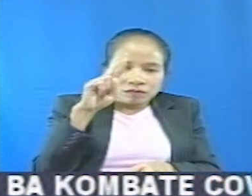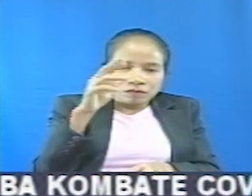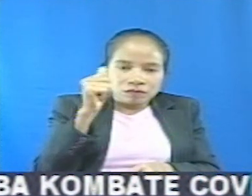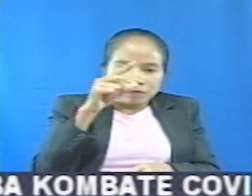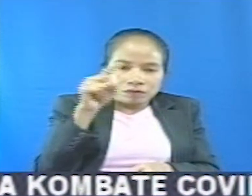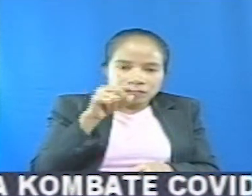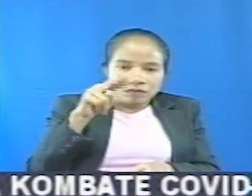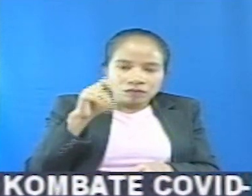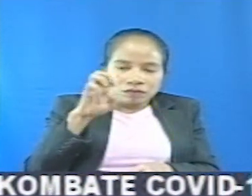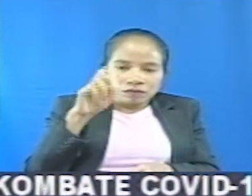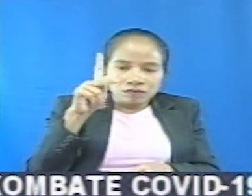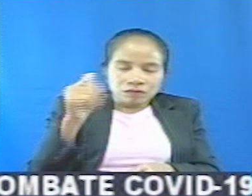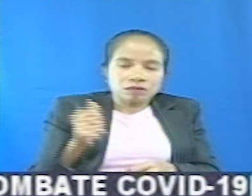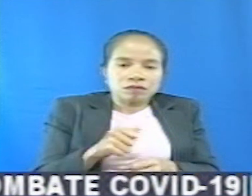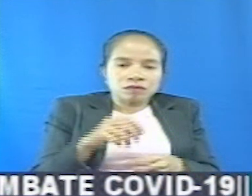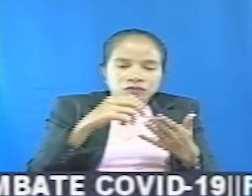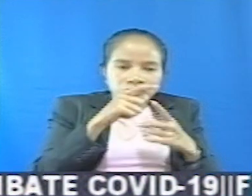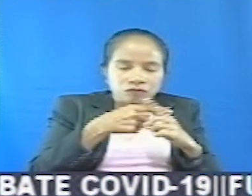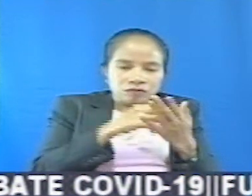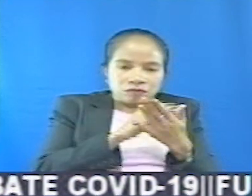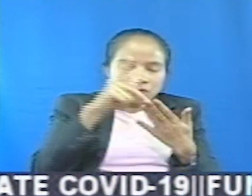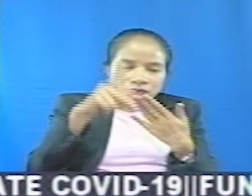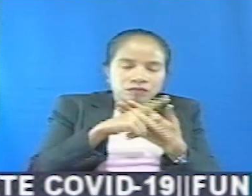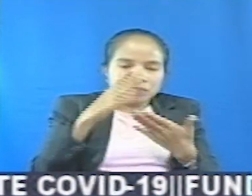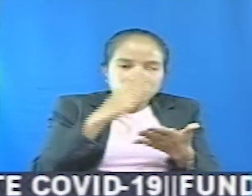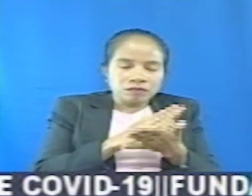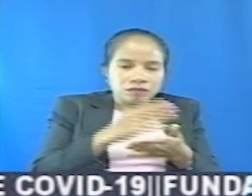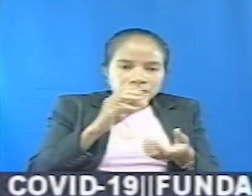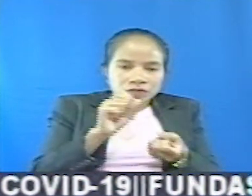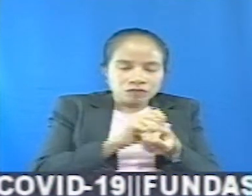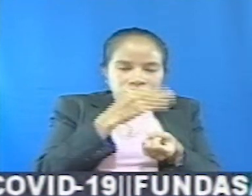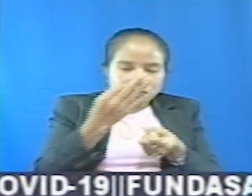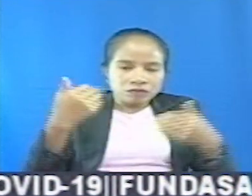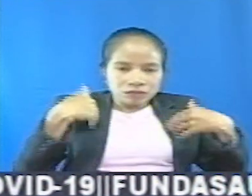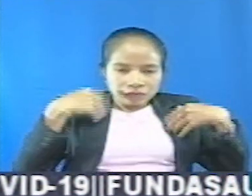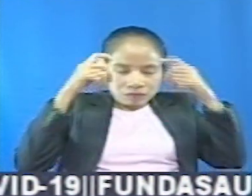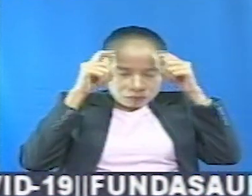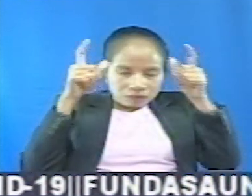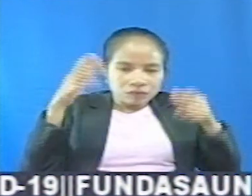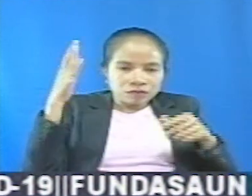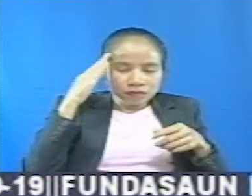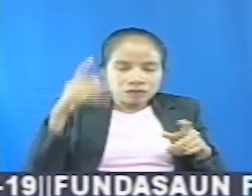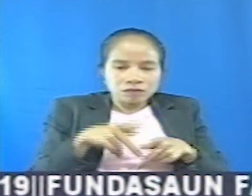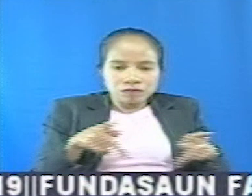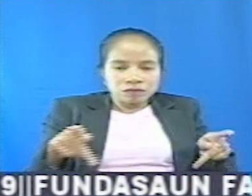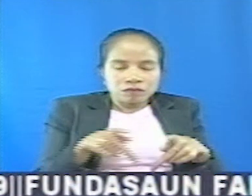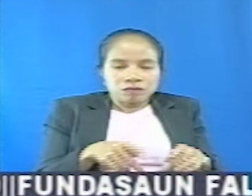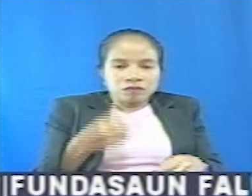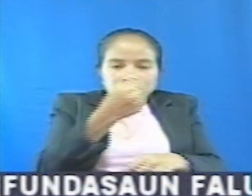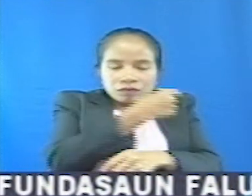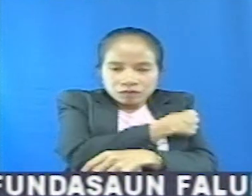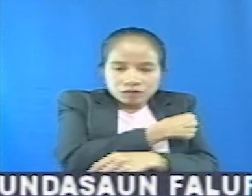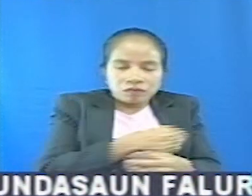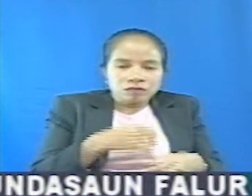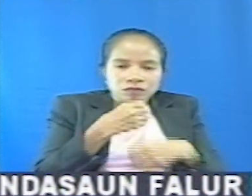pode combate contágio COVID-19 iha Timor-Leste. Expectativa husi público. Vacina nebe